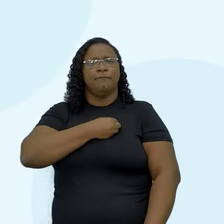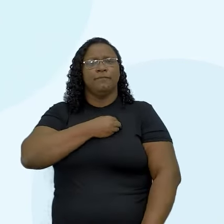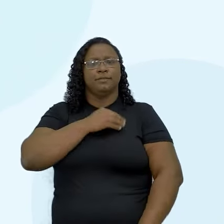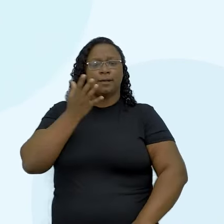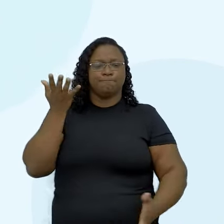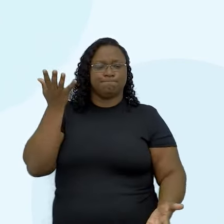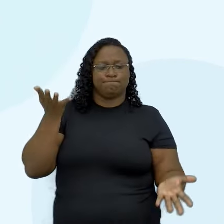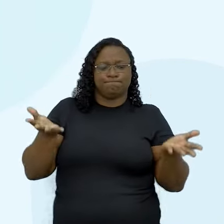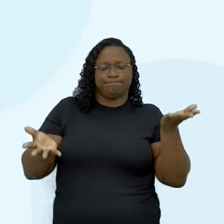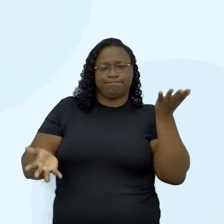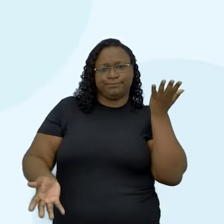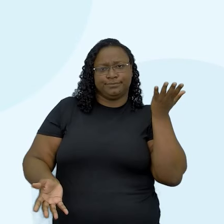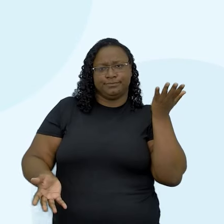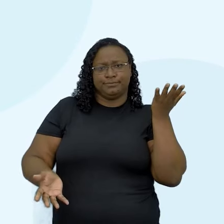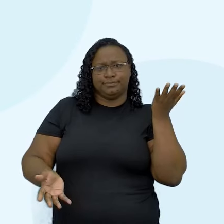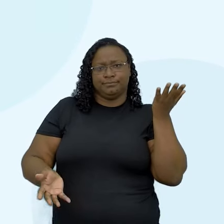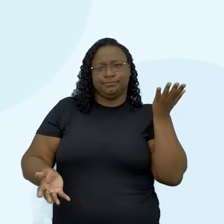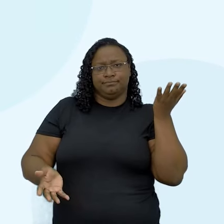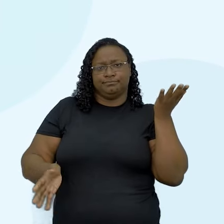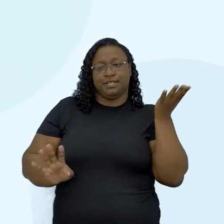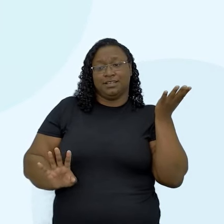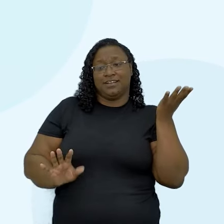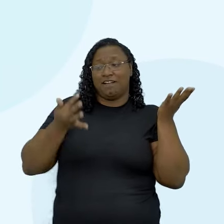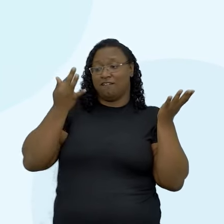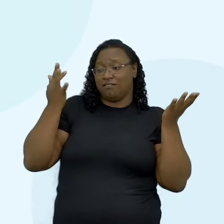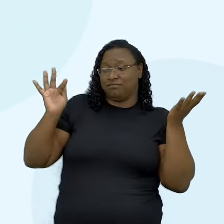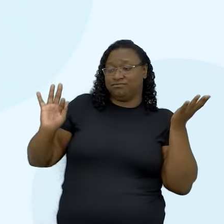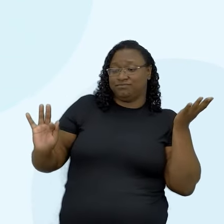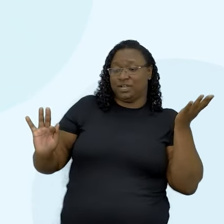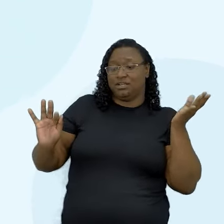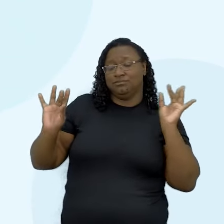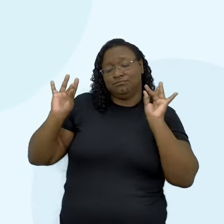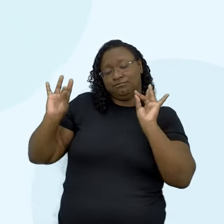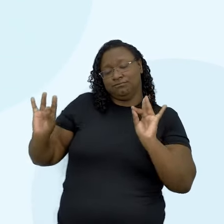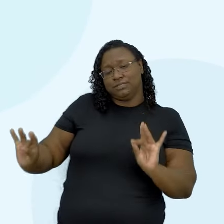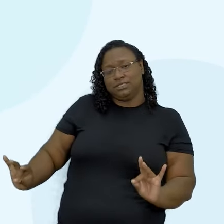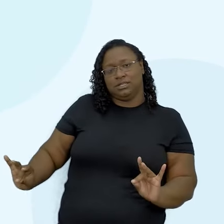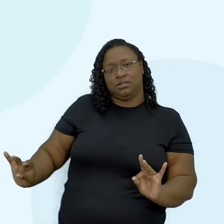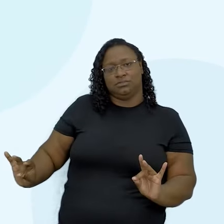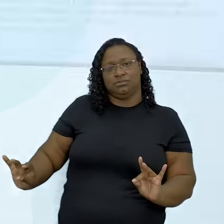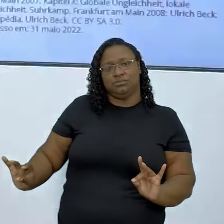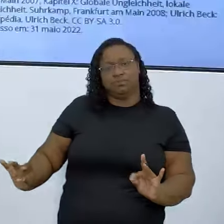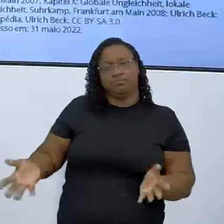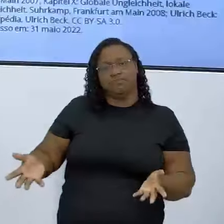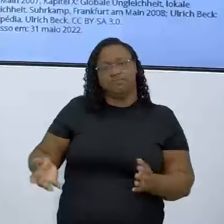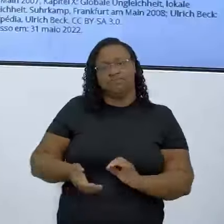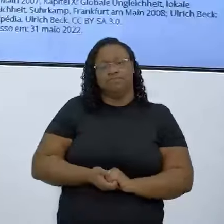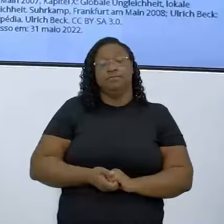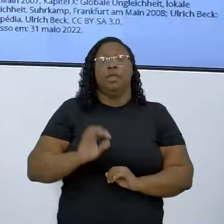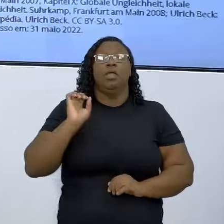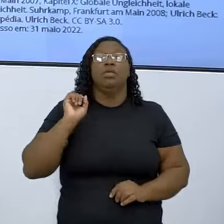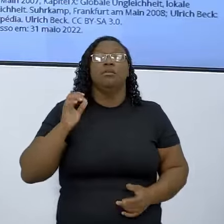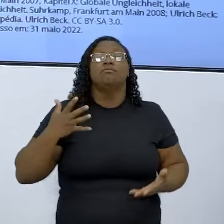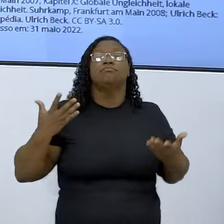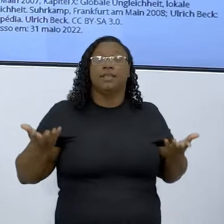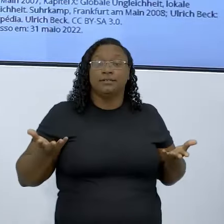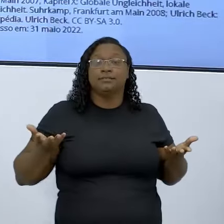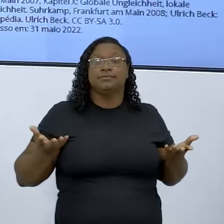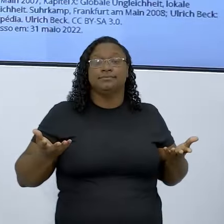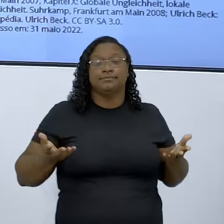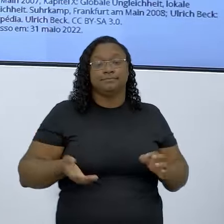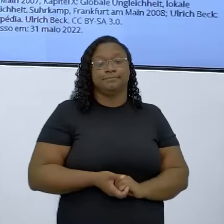desiguais. Em vez disso, ela finge ser uma falsa simplicidade. O que acontece?